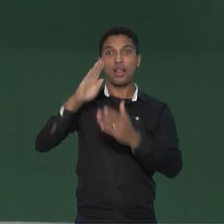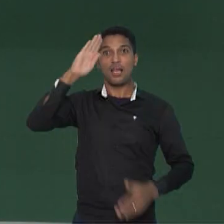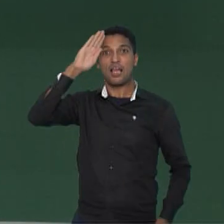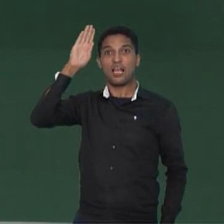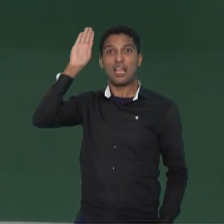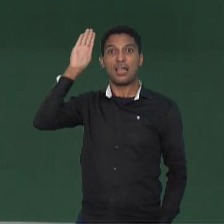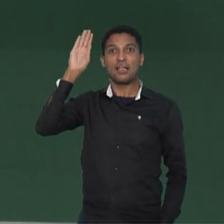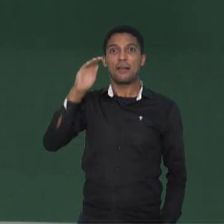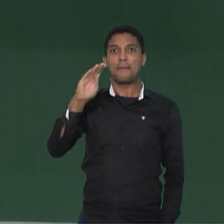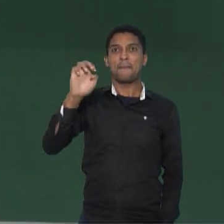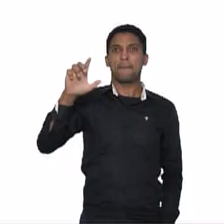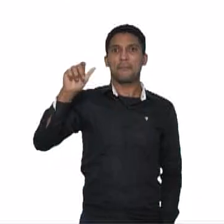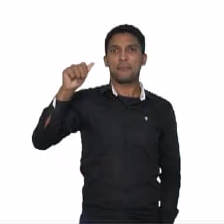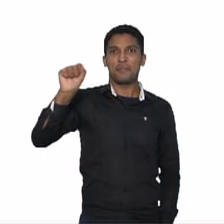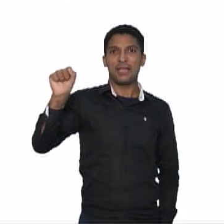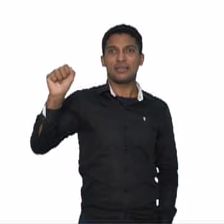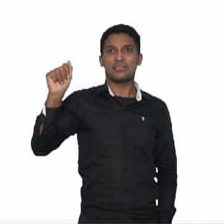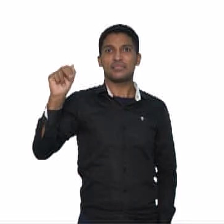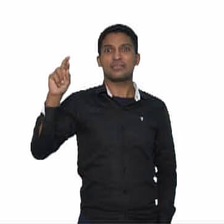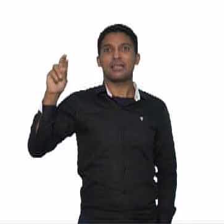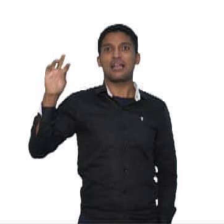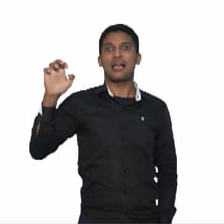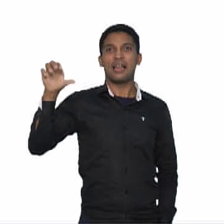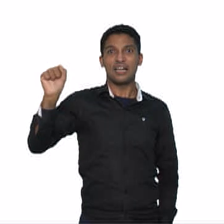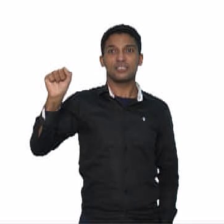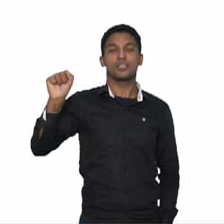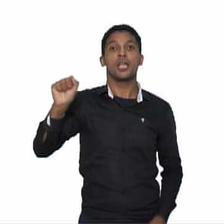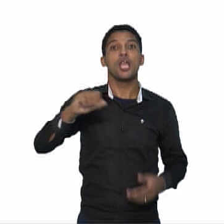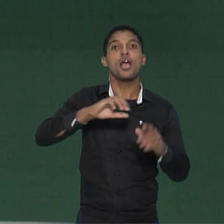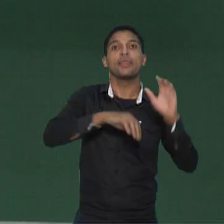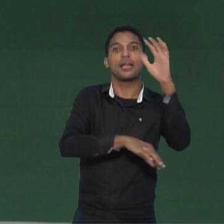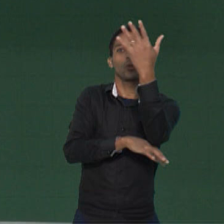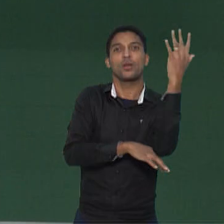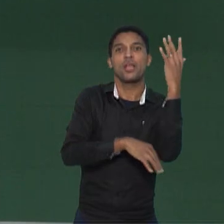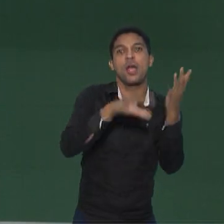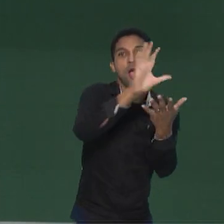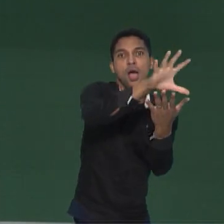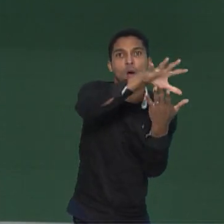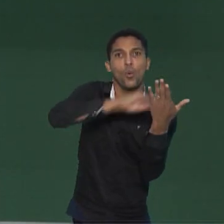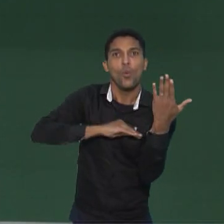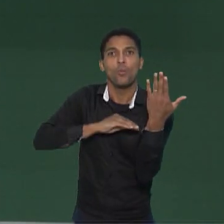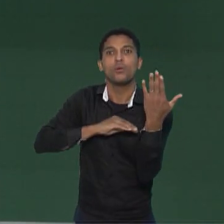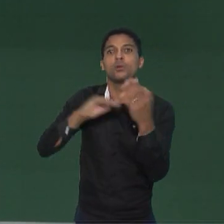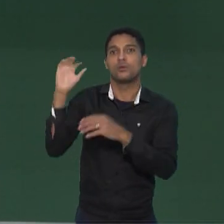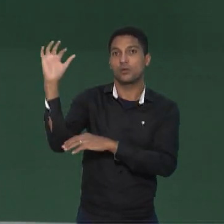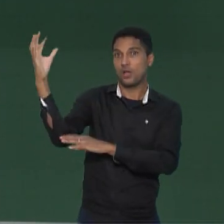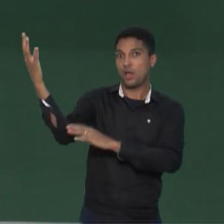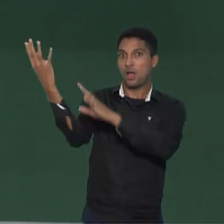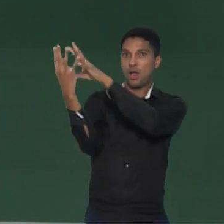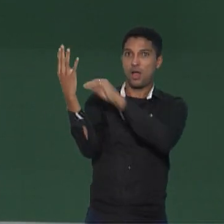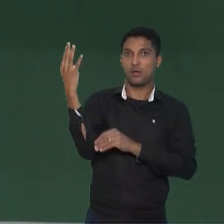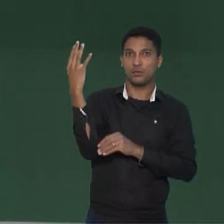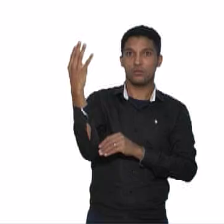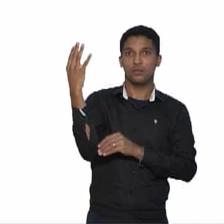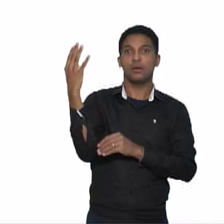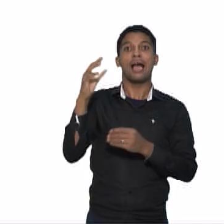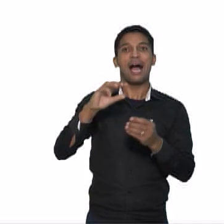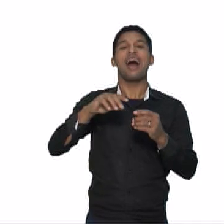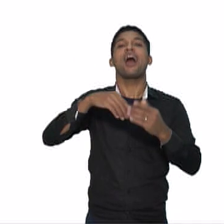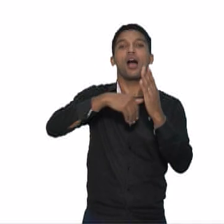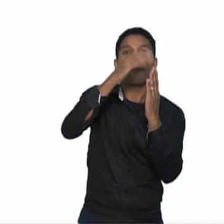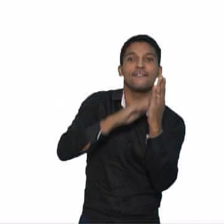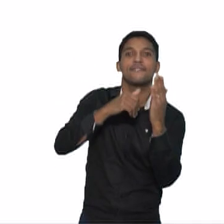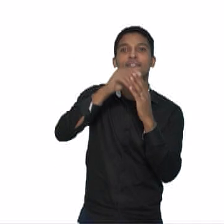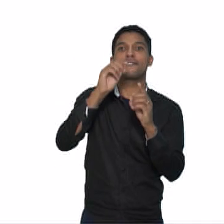belas artes. Imitação da natureza. Imitação, pessoal. Estilo sóbrio, antidecorativo, linear